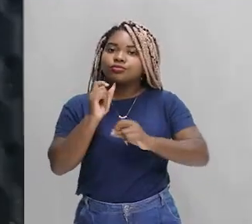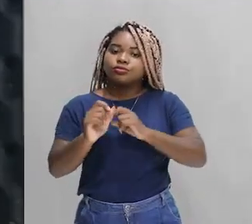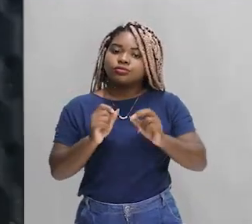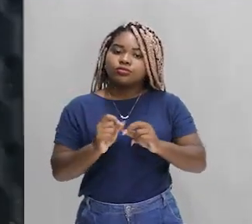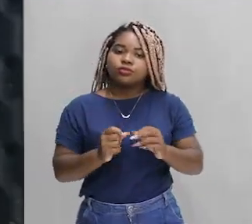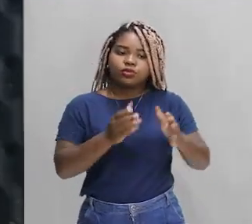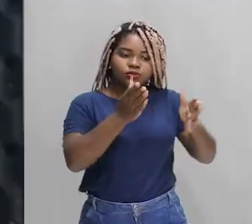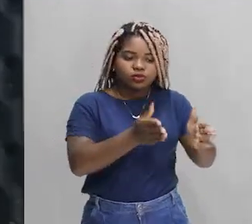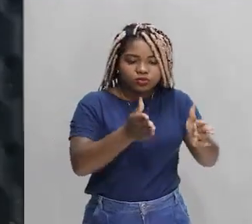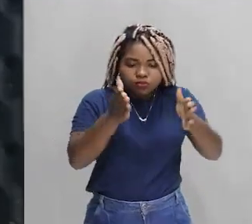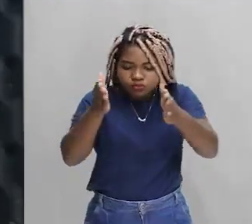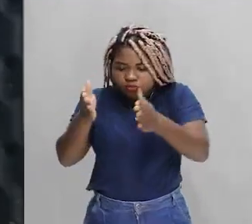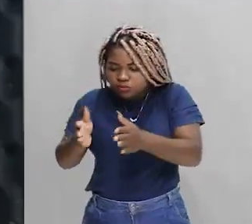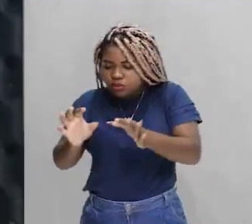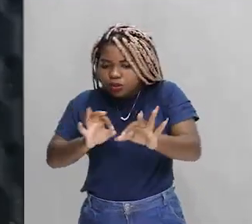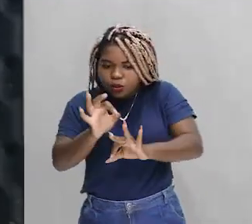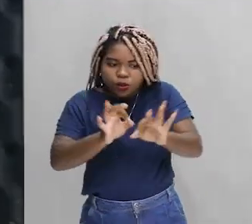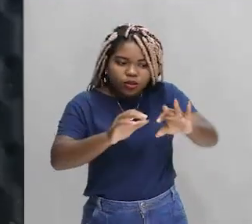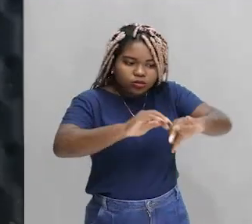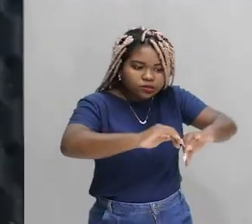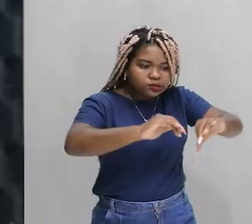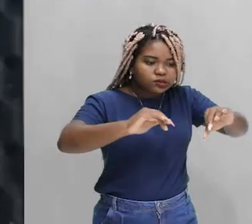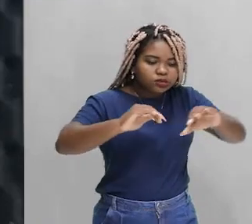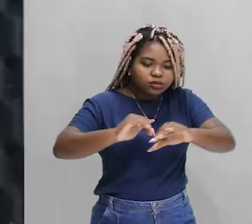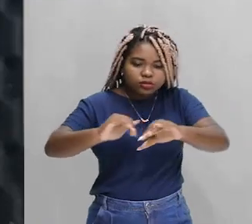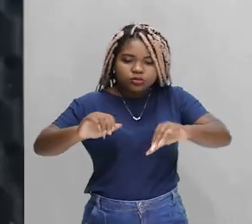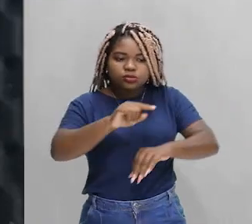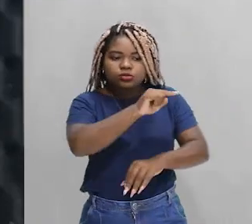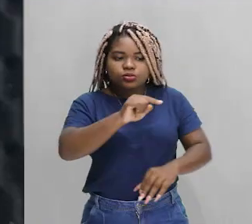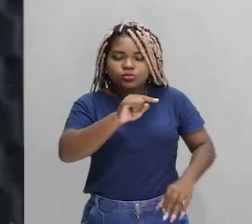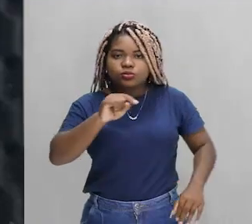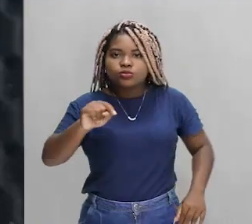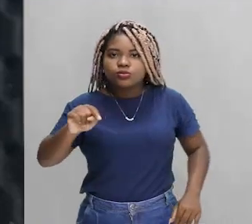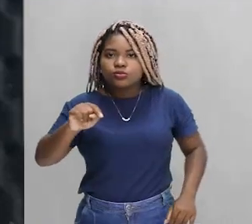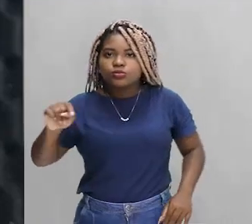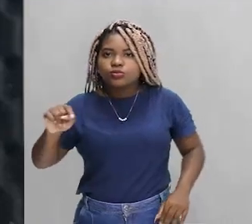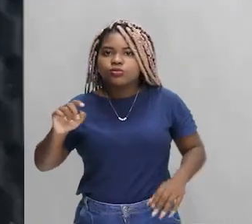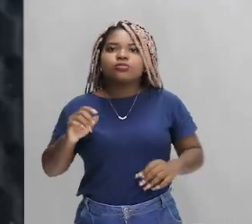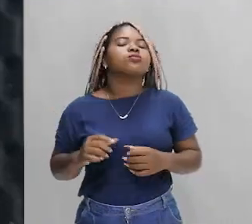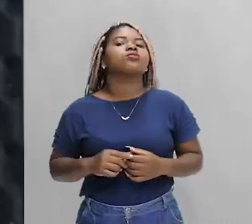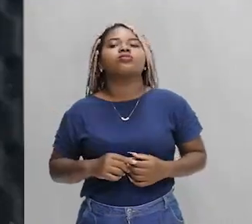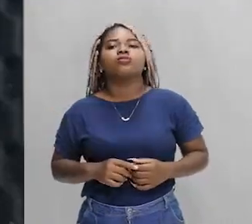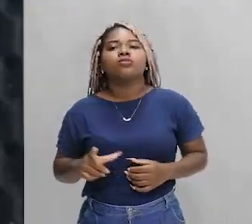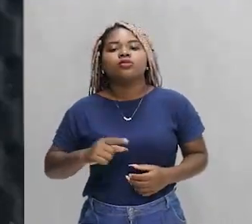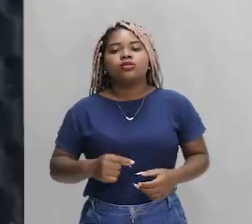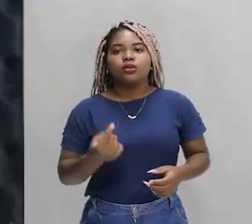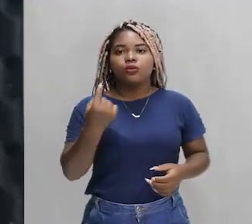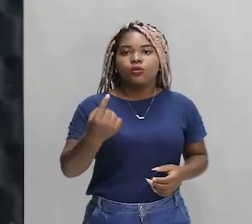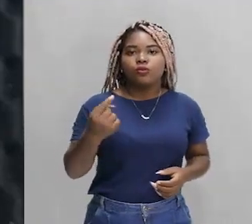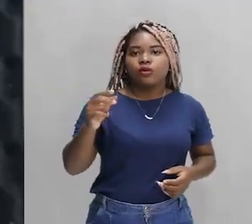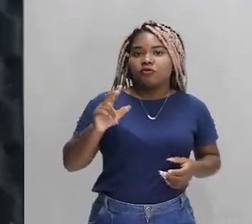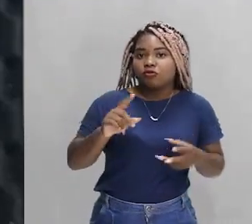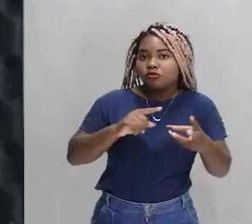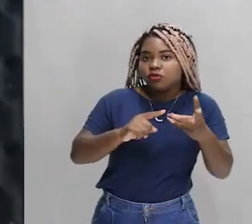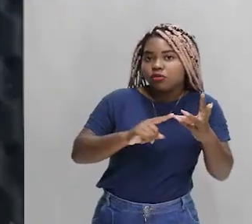eles permanecem juntos na mesma sílaba. Uma vogal e uma semivogal. Ou o contrário, a semivogal primeiro e